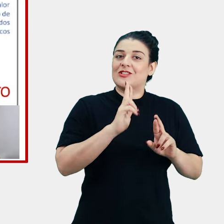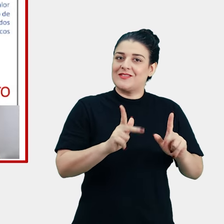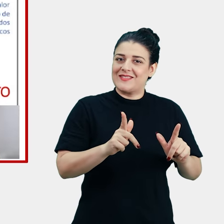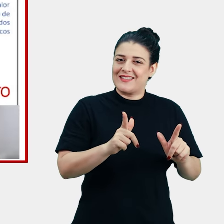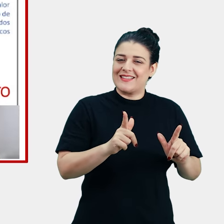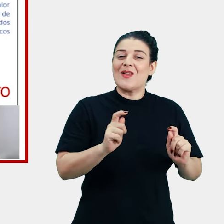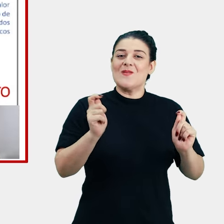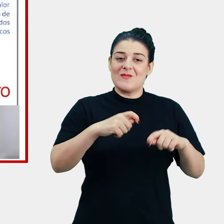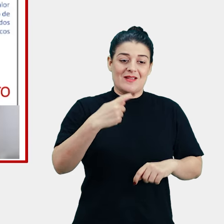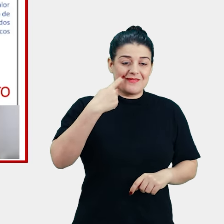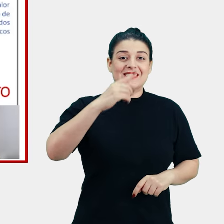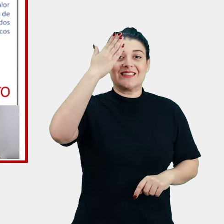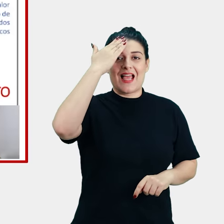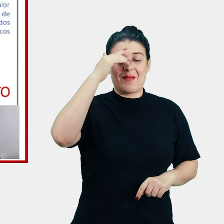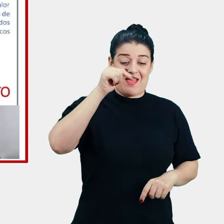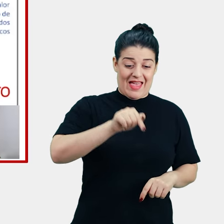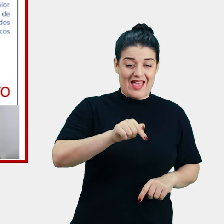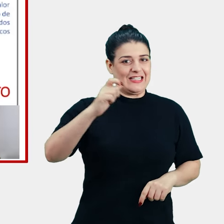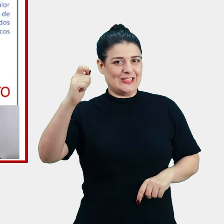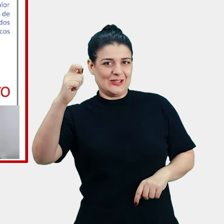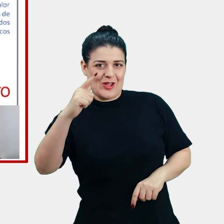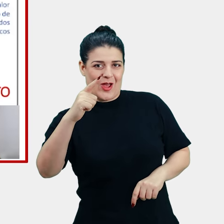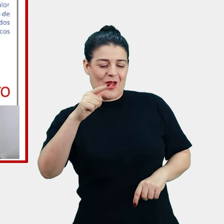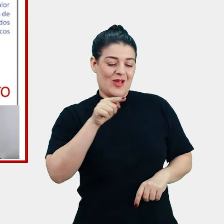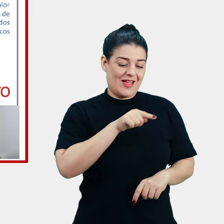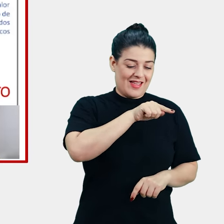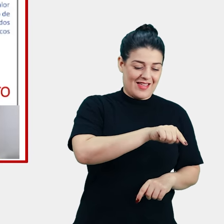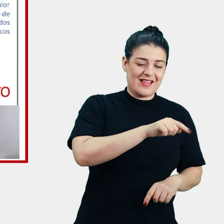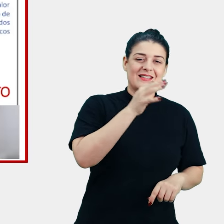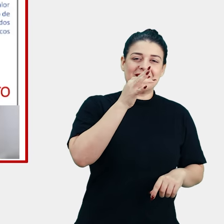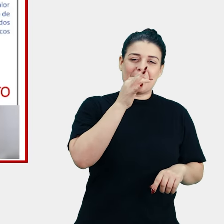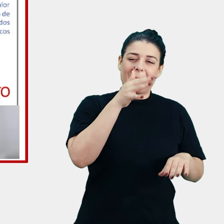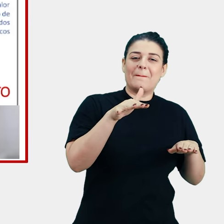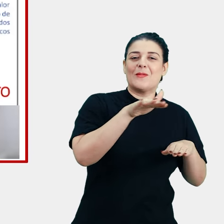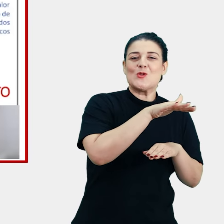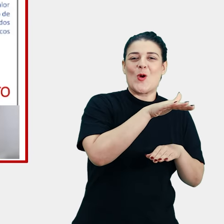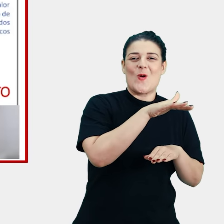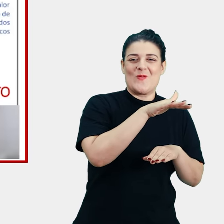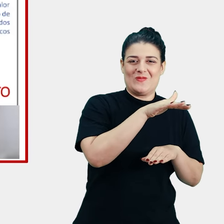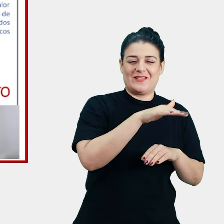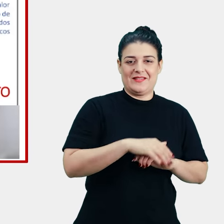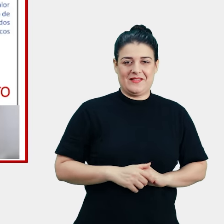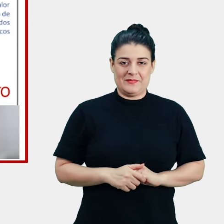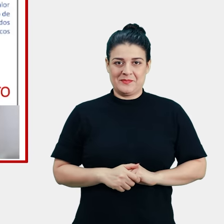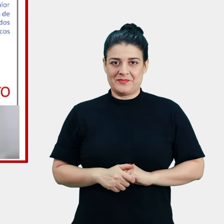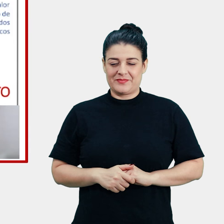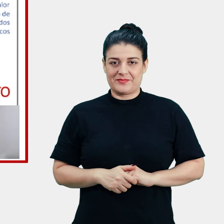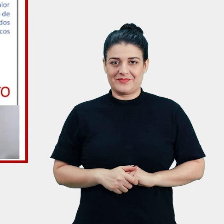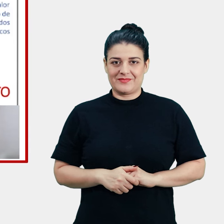vai te possibilitar saber que essa substância está na amostra de cultivo de sol e na amostra de cultivo em